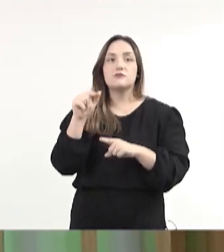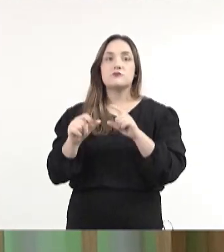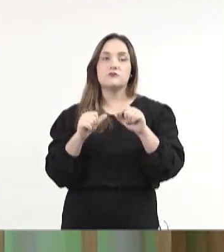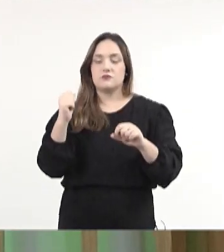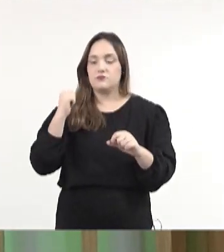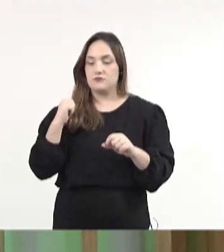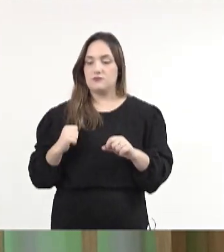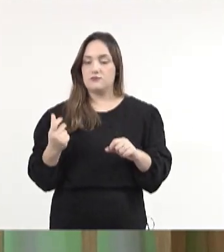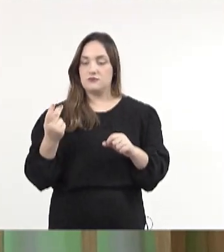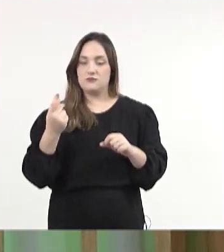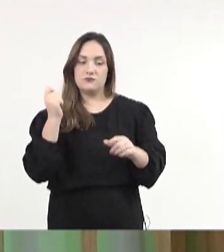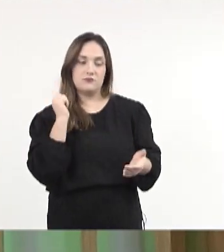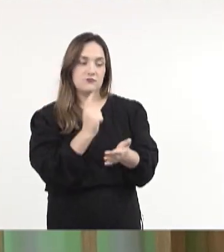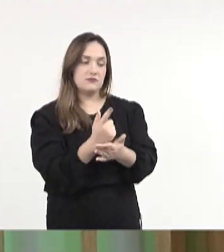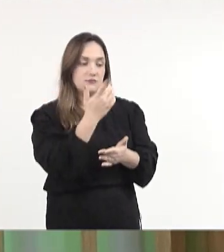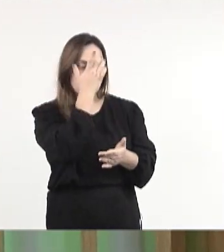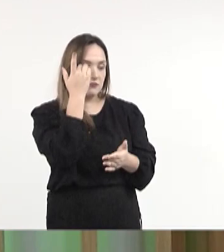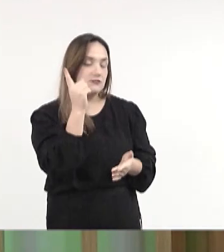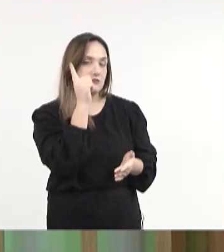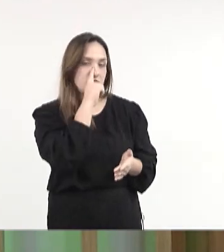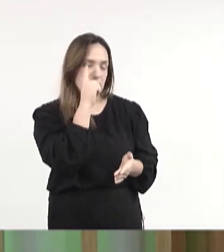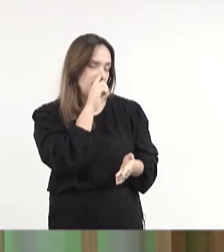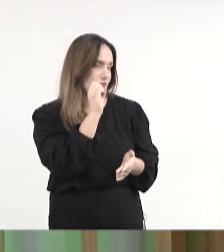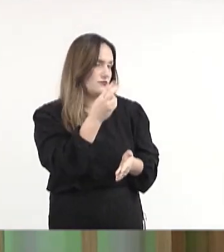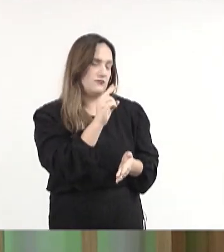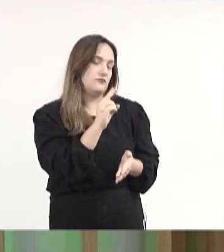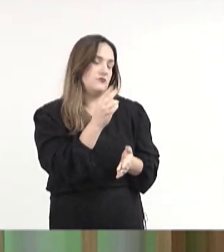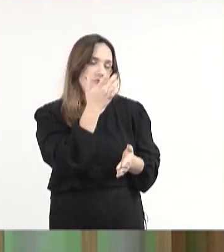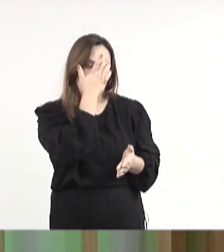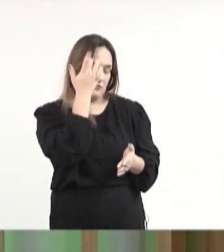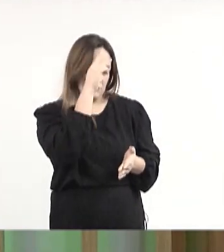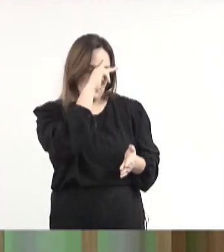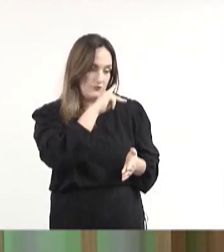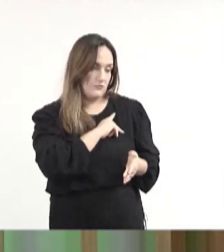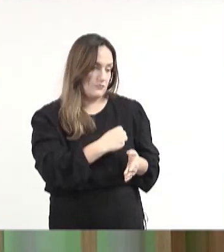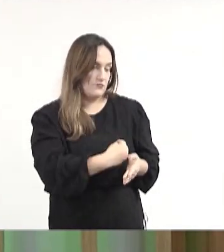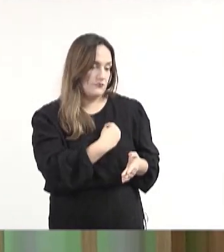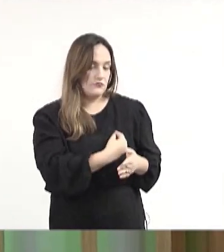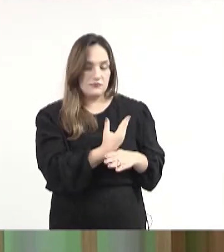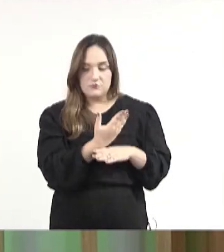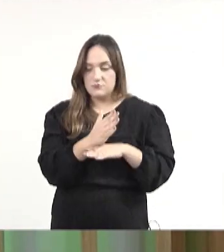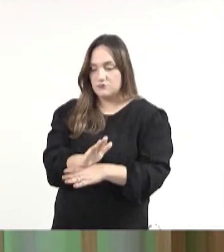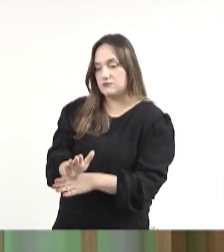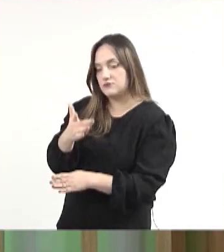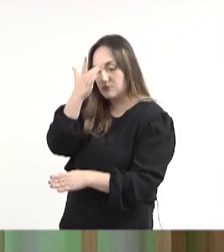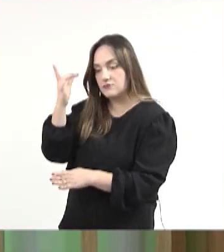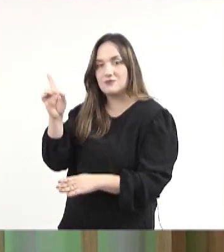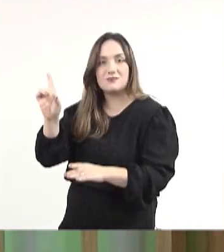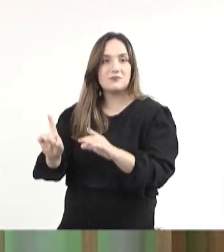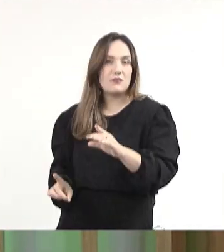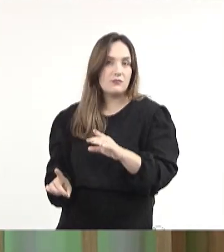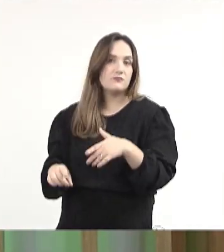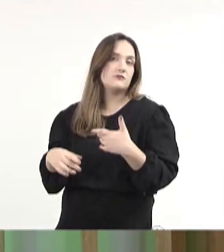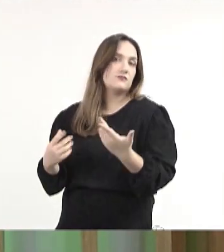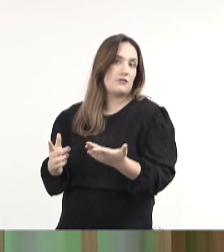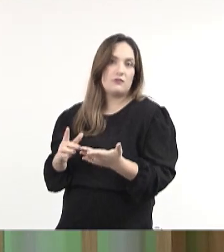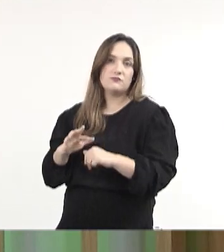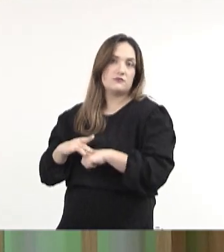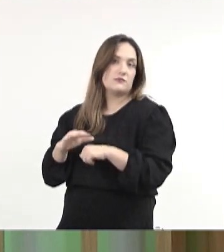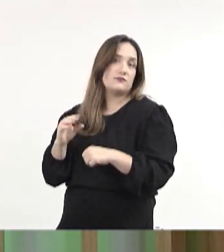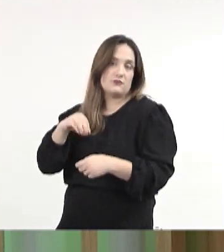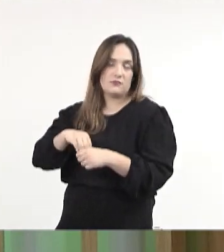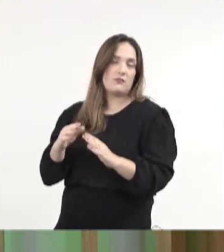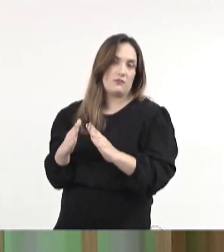de bolsas de pagamento a pessoas que destinam praticamente as suas vidas a cuidar de outras pessoas, em especial nos seus